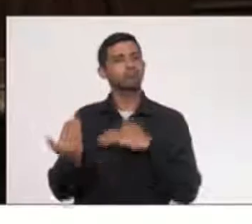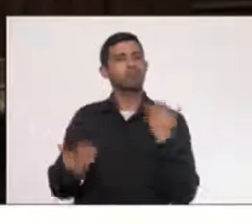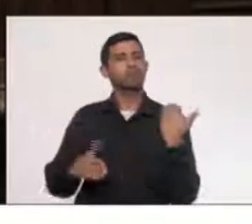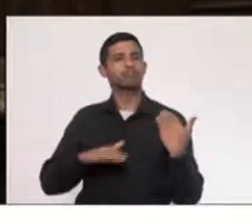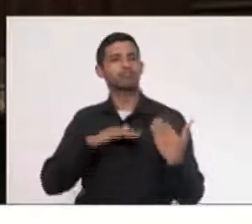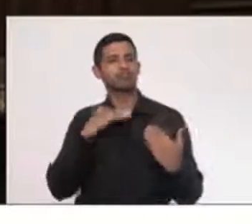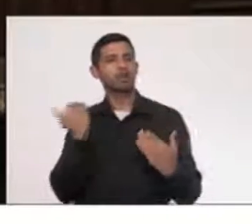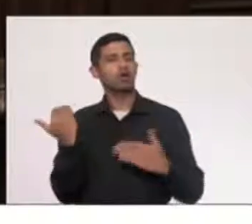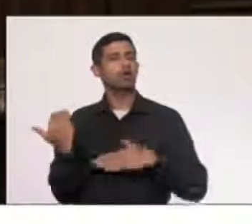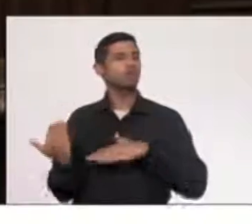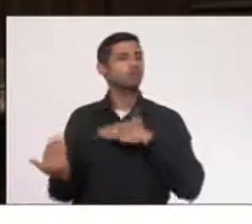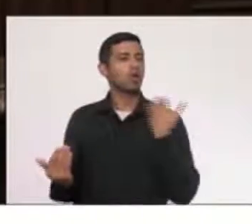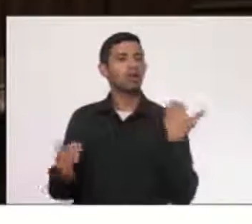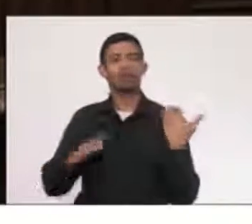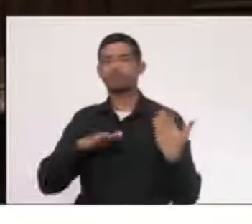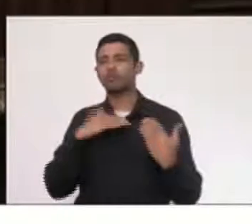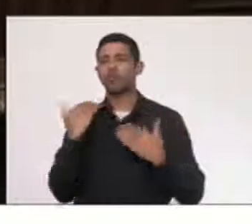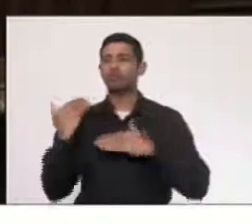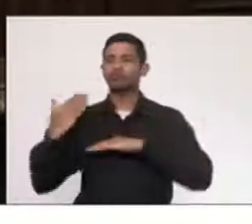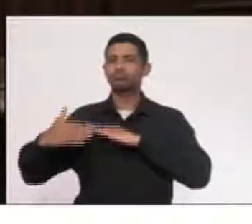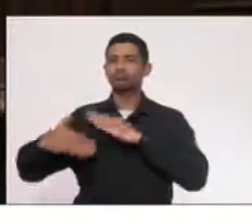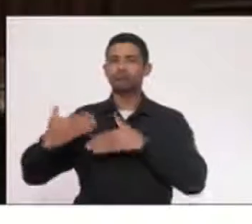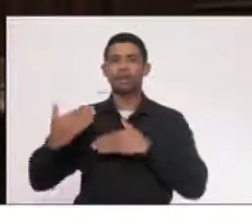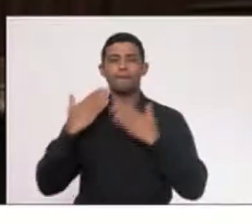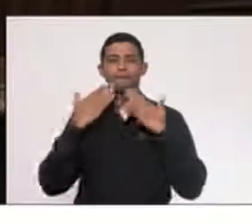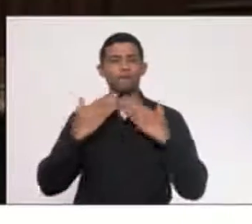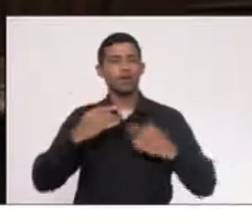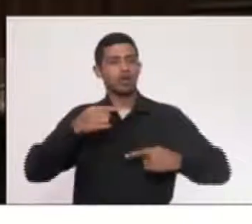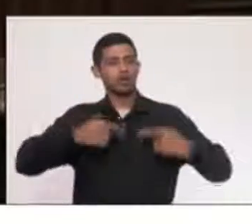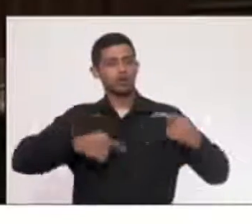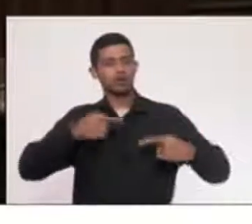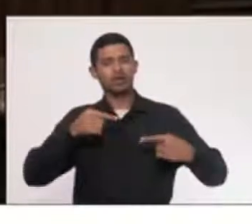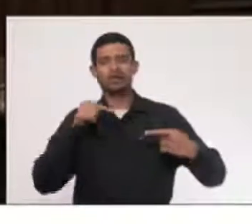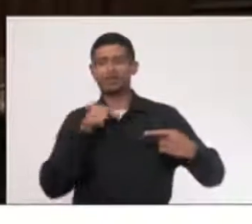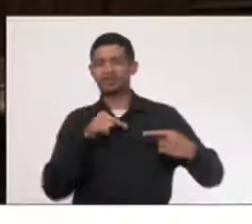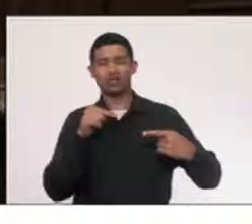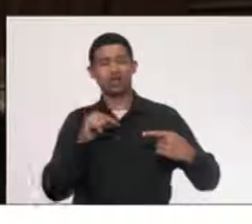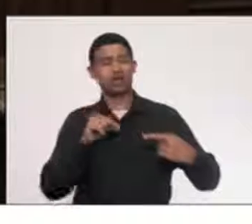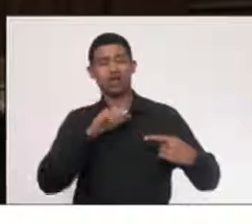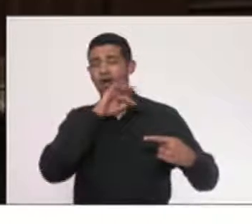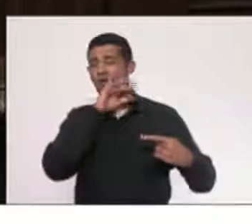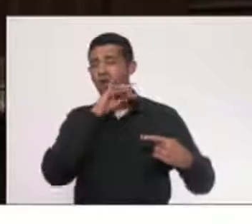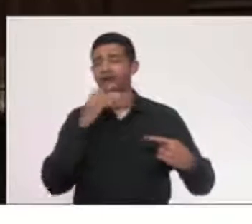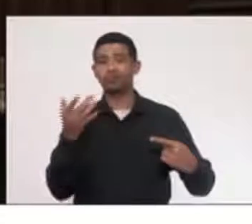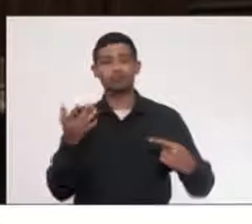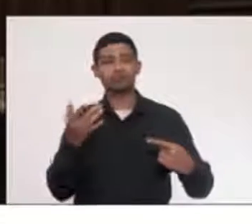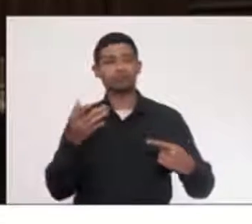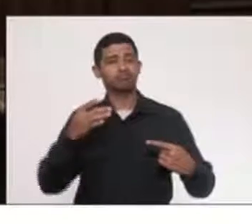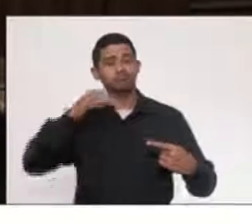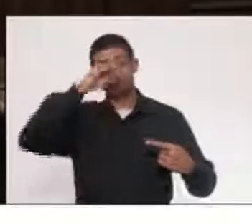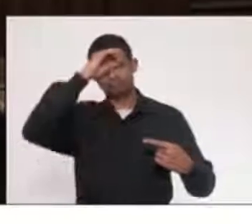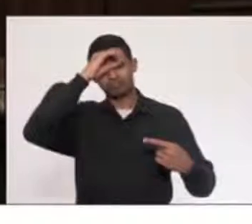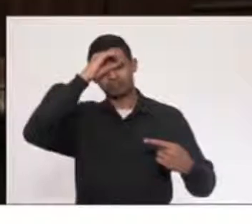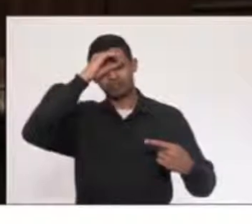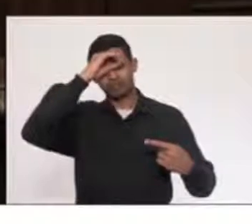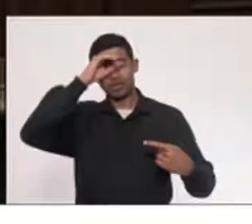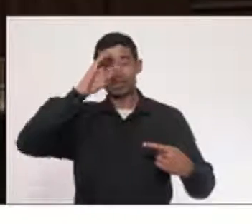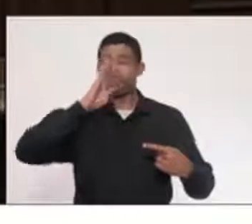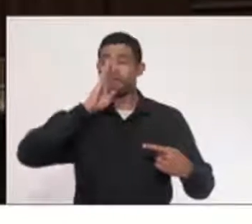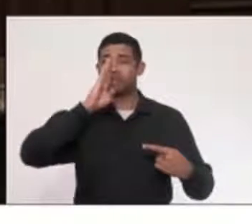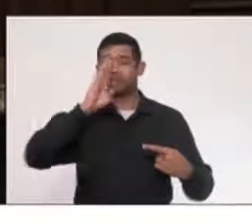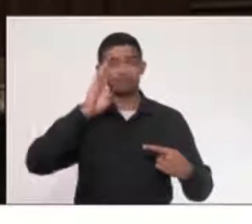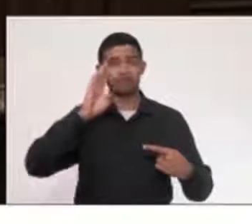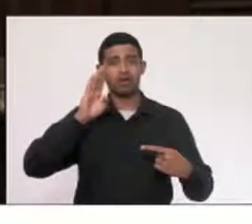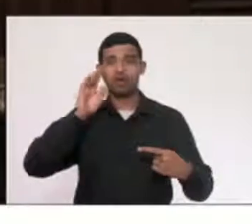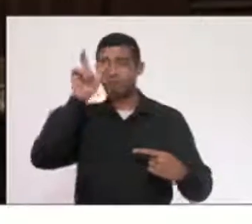em decorrência dessa política insana que não prioriza a inteligência. Veja, mas não é